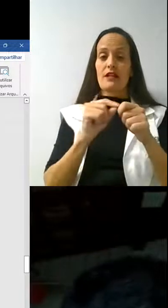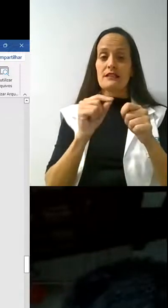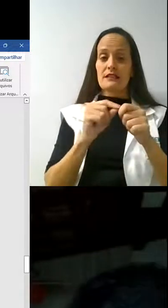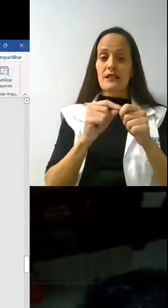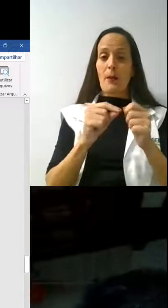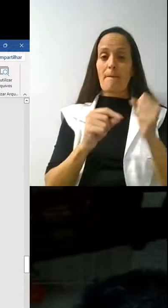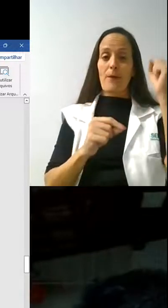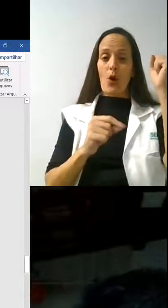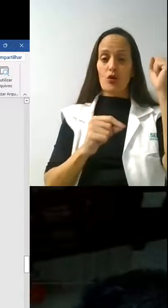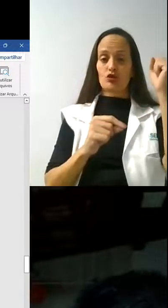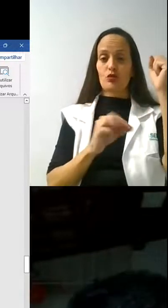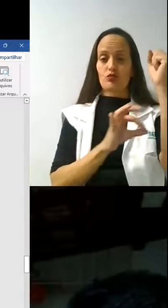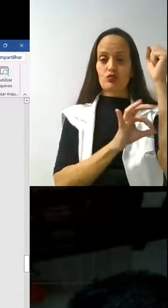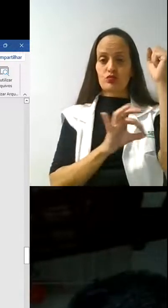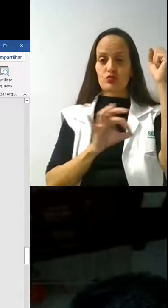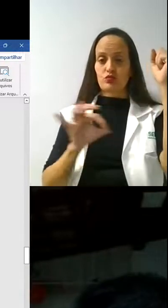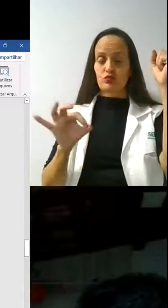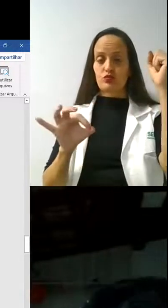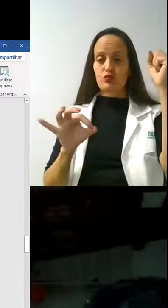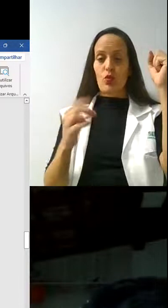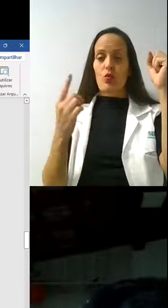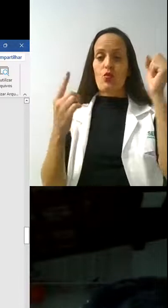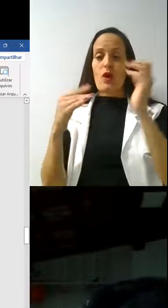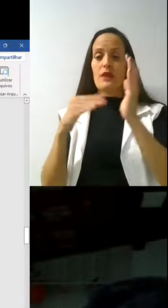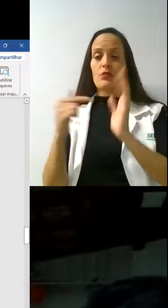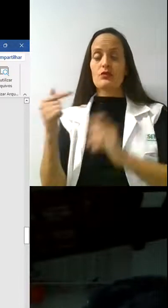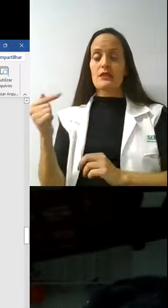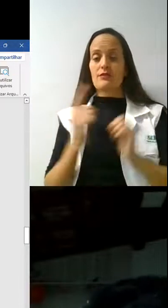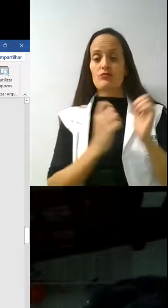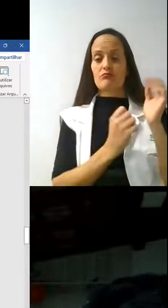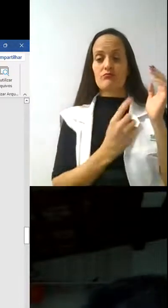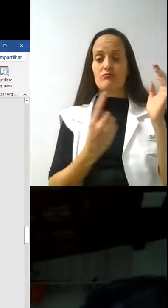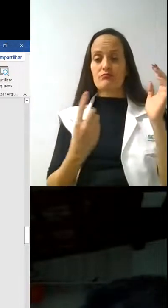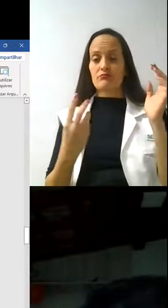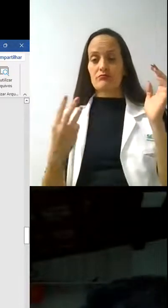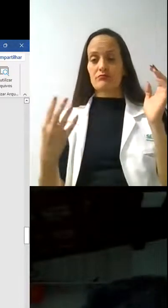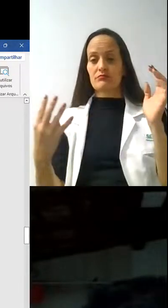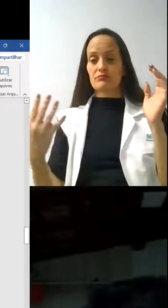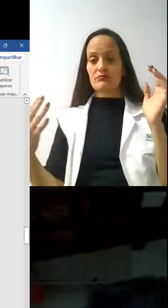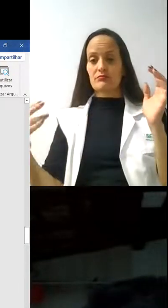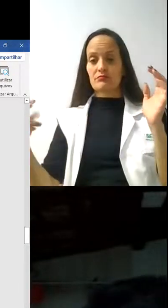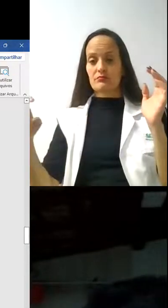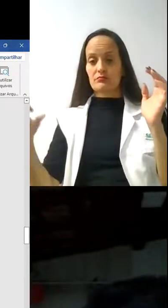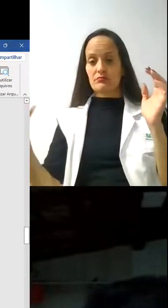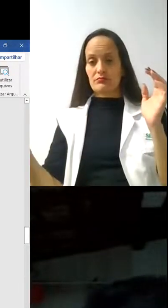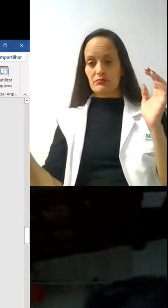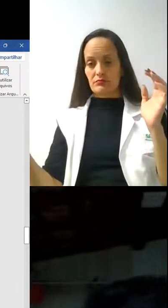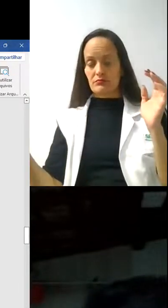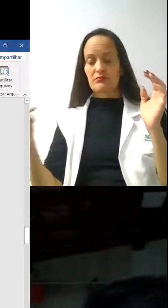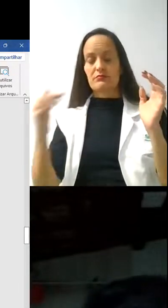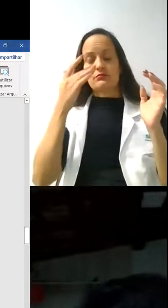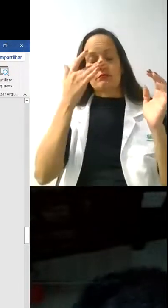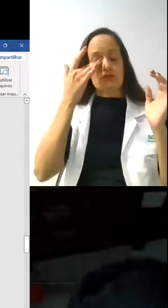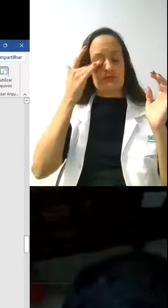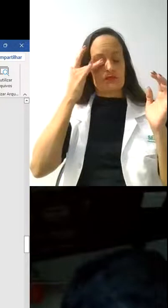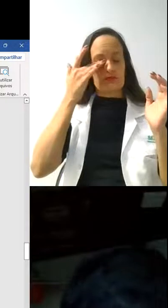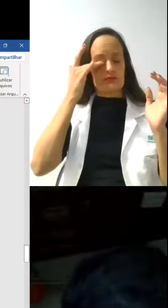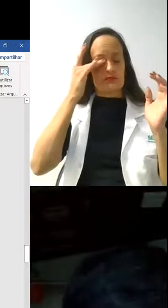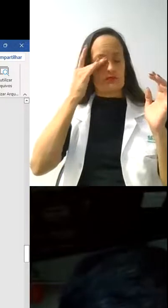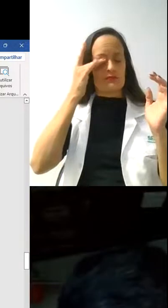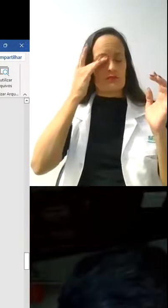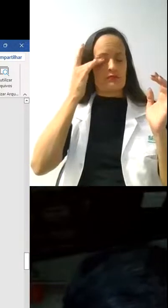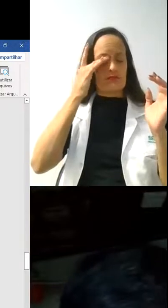distância total que tem. Na verdade, a gente já viu, que na verdade é 210 metros, né? O vão entre os